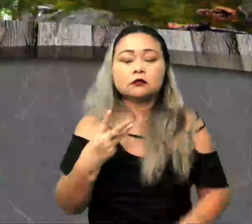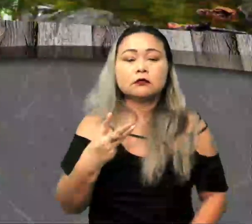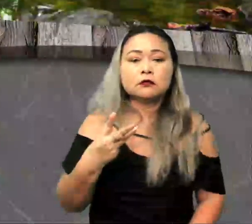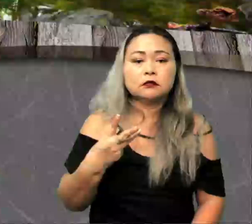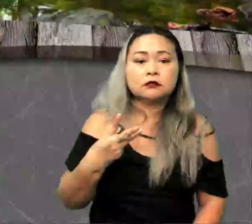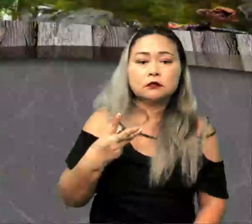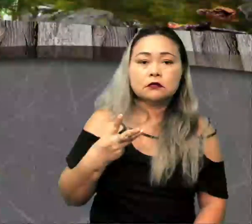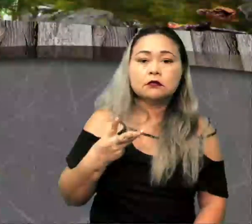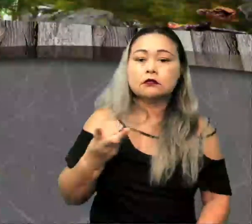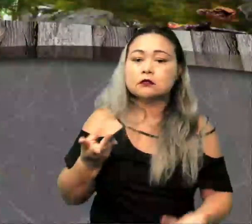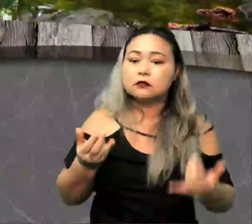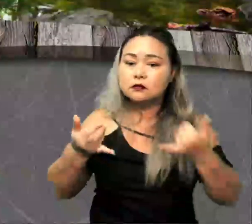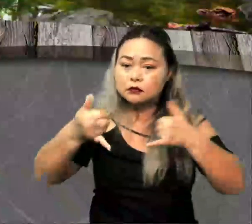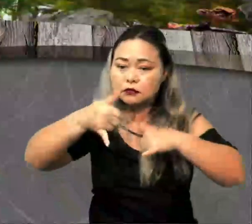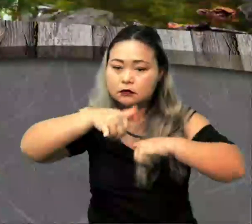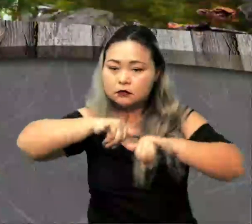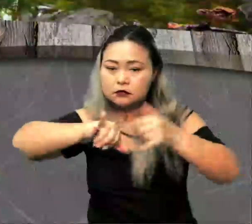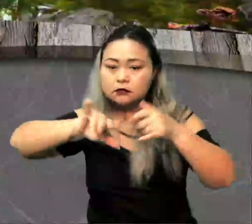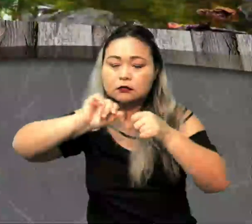de quimiossíntese,